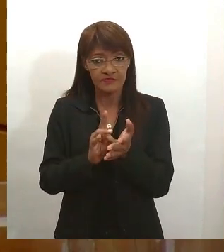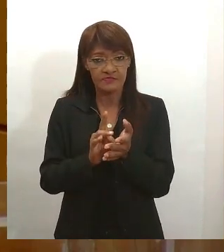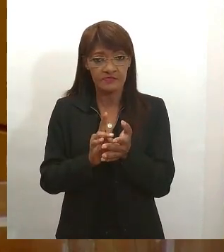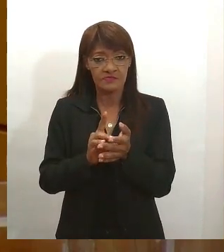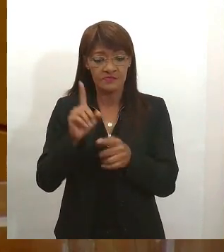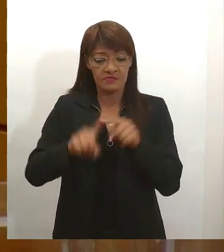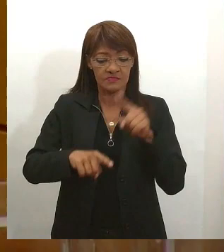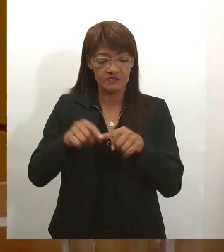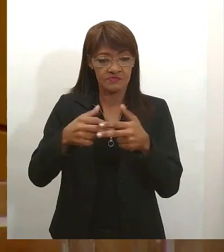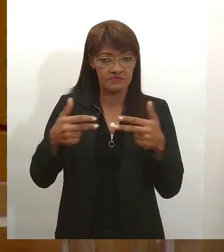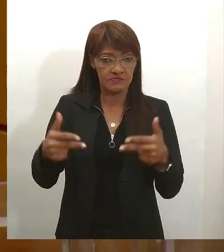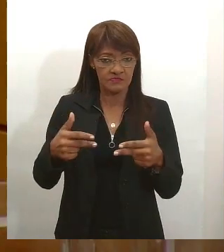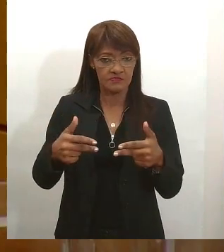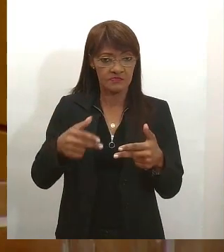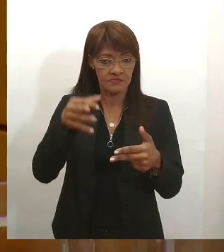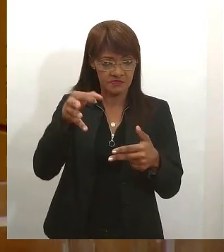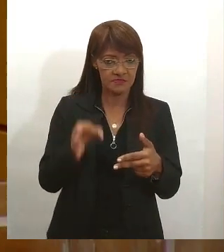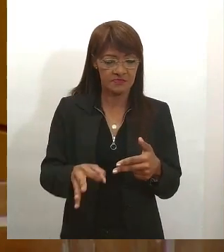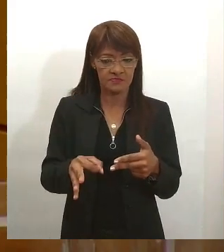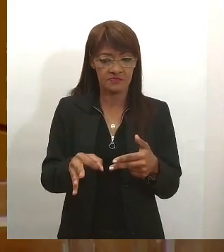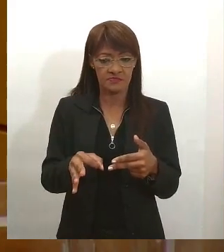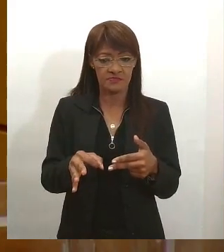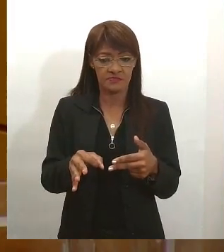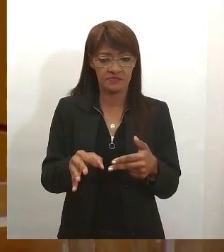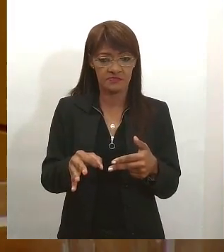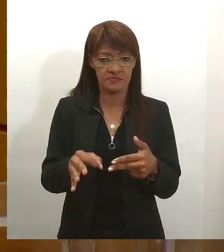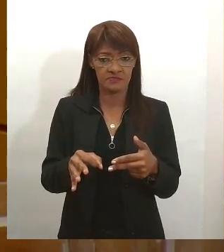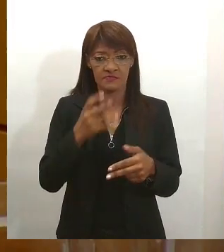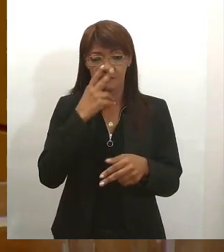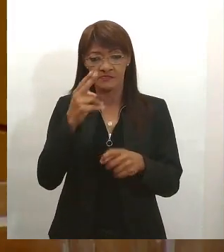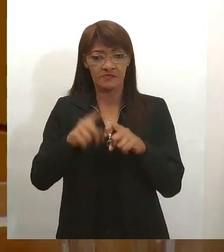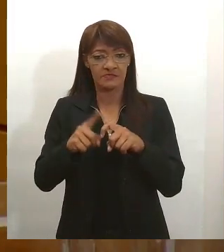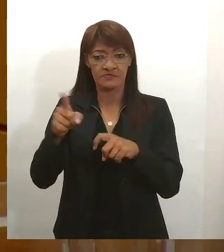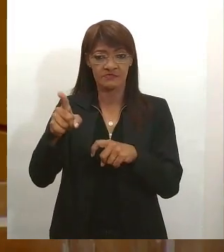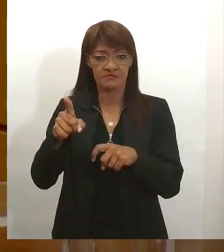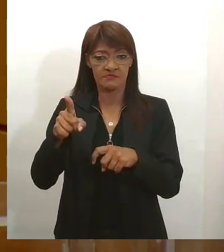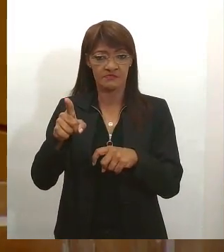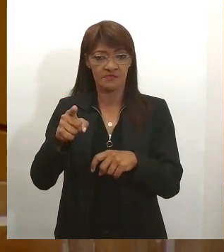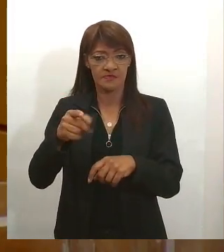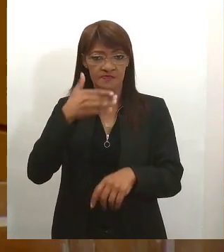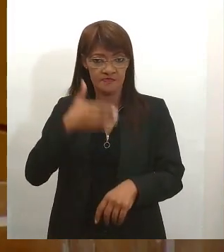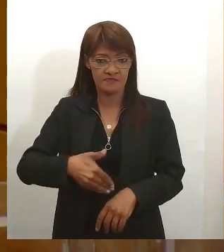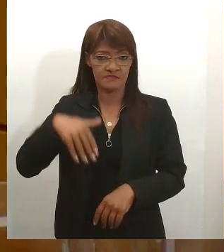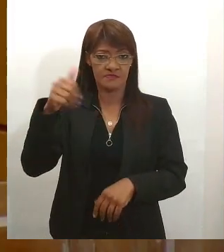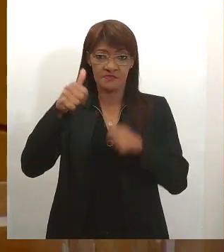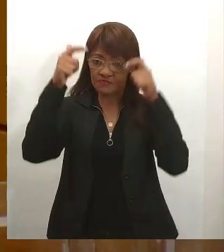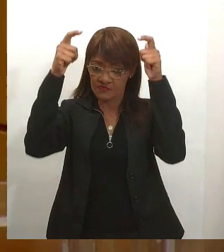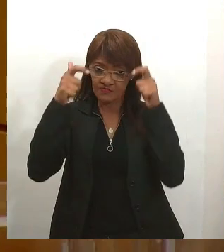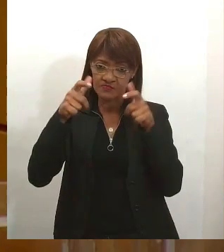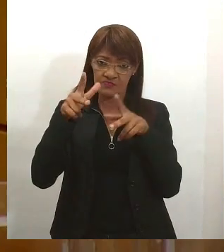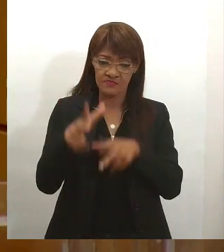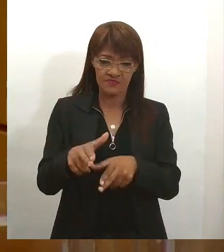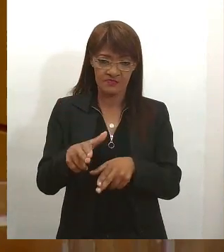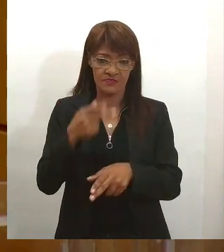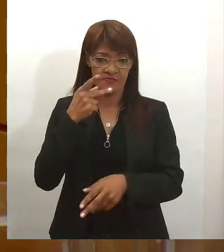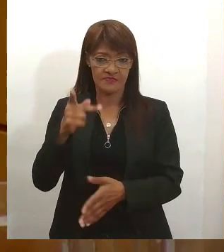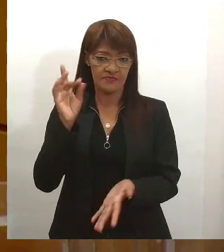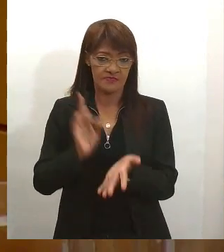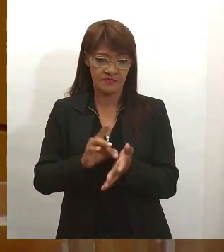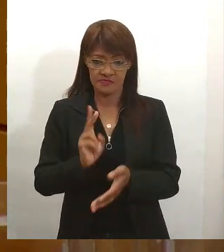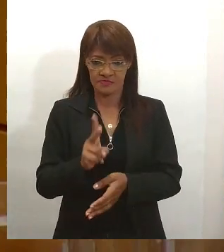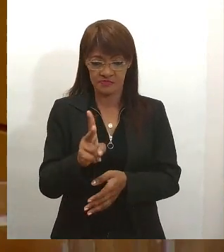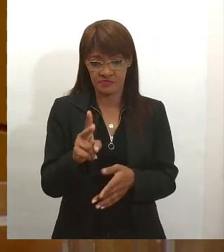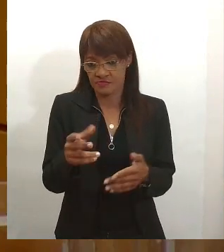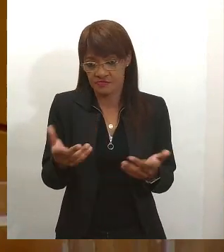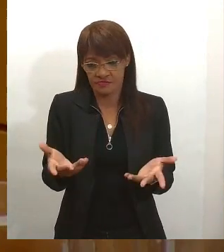doutor Henrique Prata agora é a palavra de rei? É o homem da verdade? O que ele disser agora é lei?